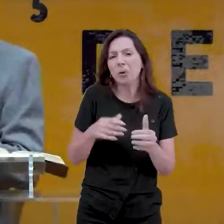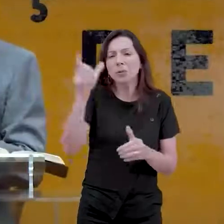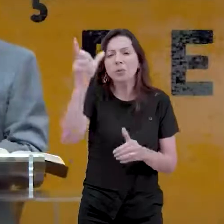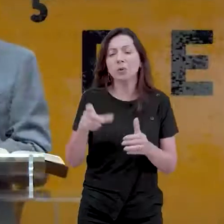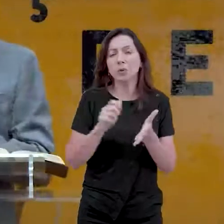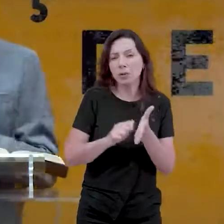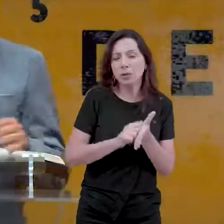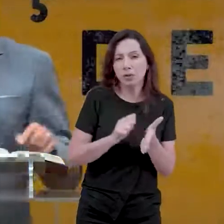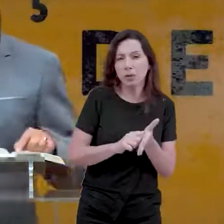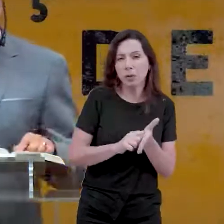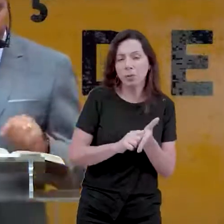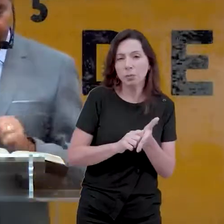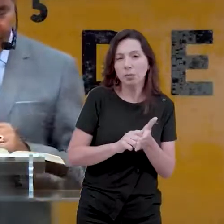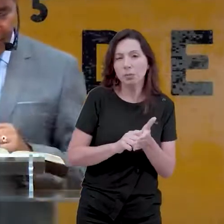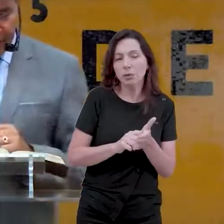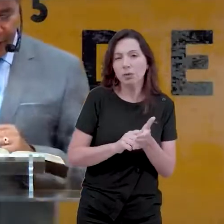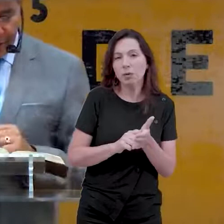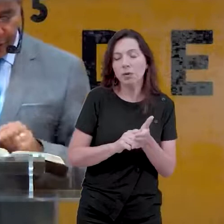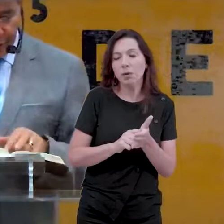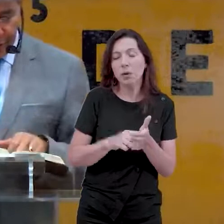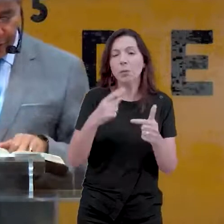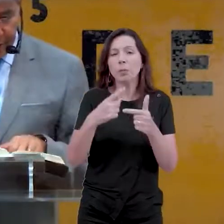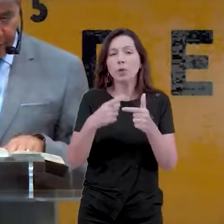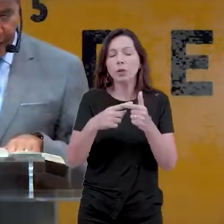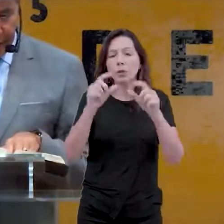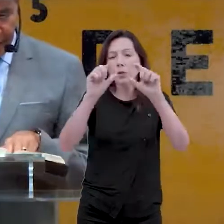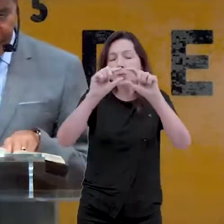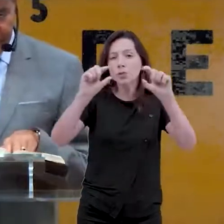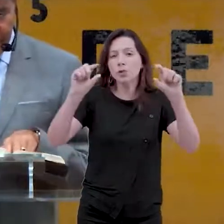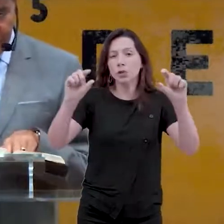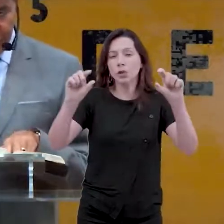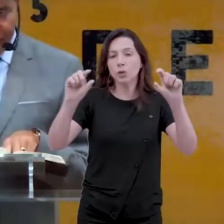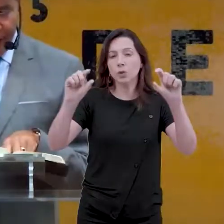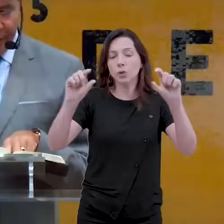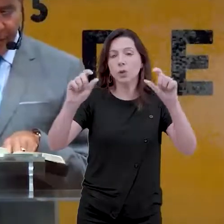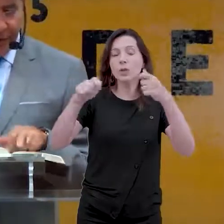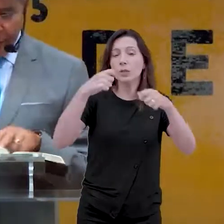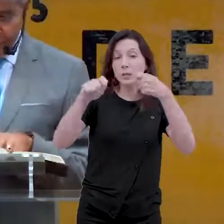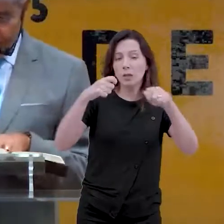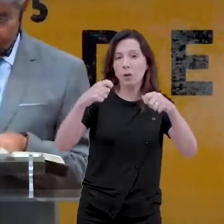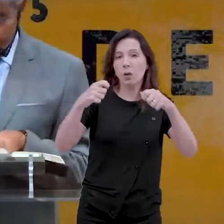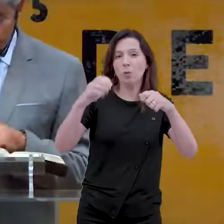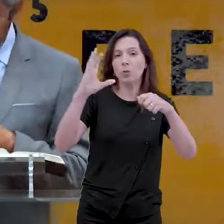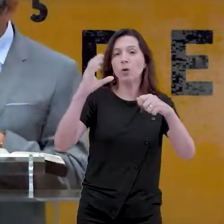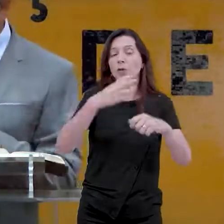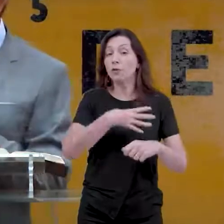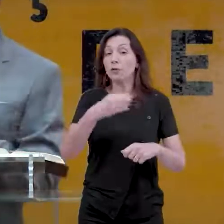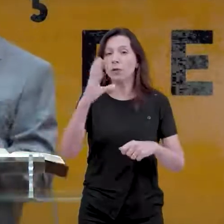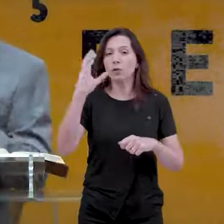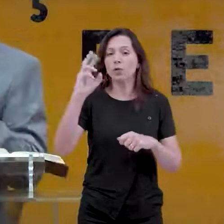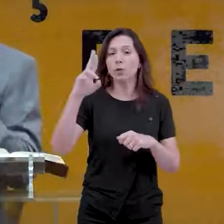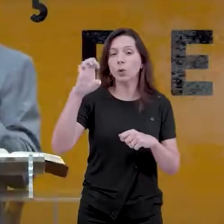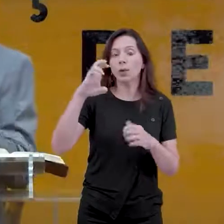autor, porque esta grafia que está aí em cima, Salmo de Asaf, ou melhor, Salmo dos filhos de